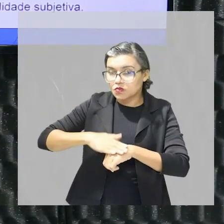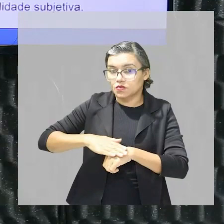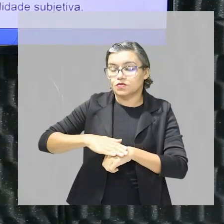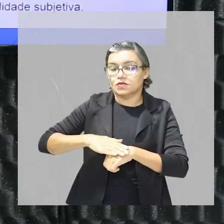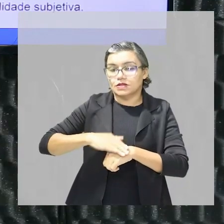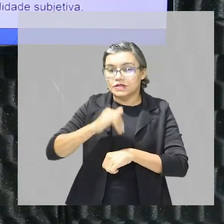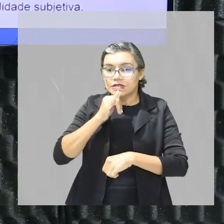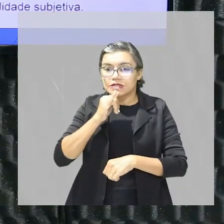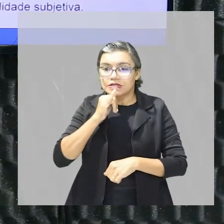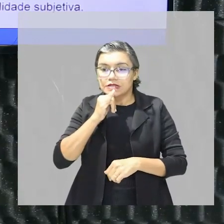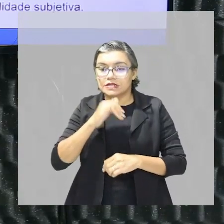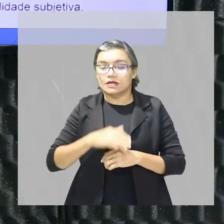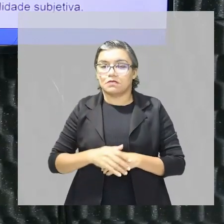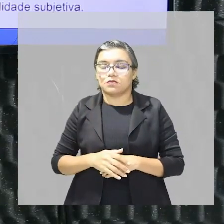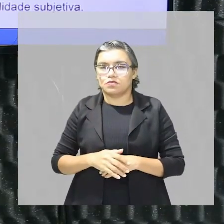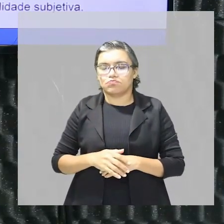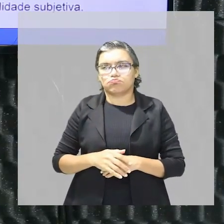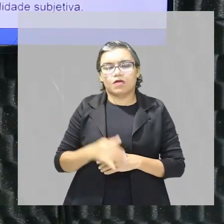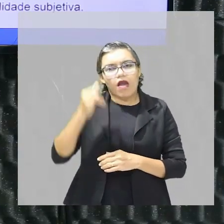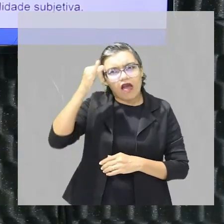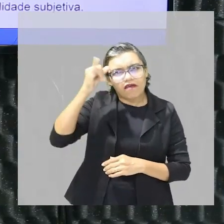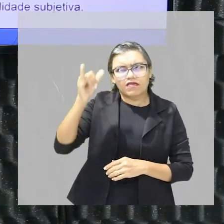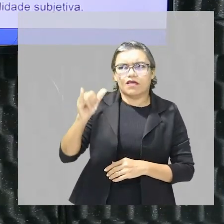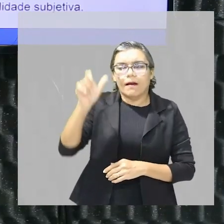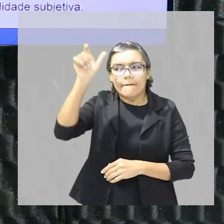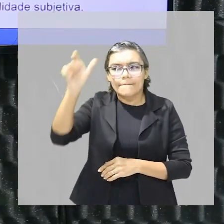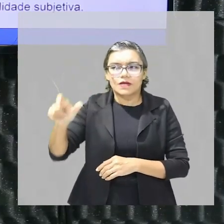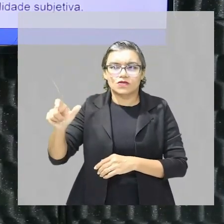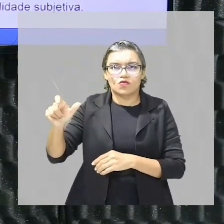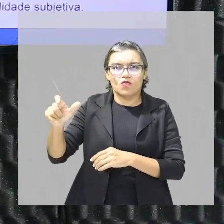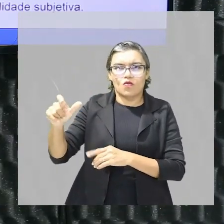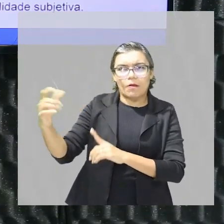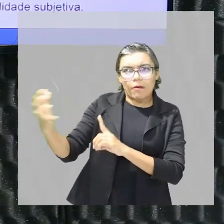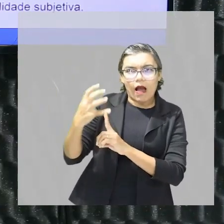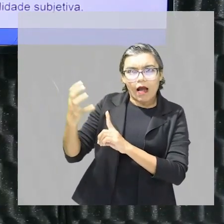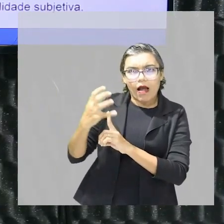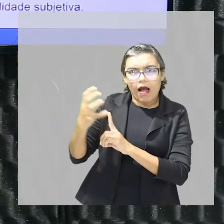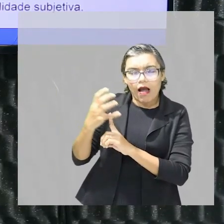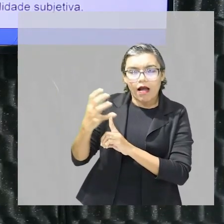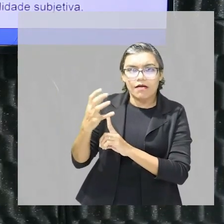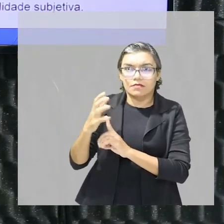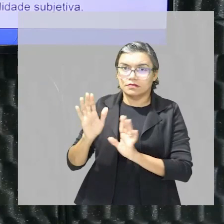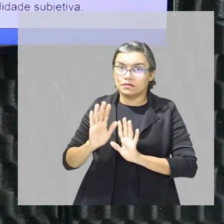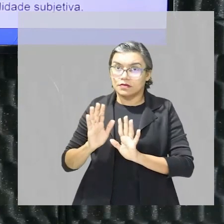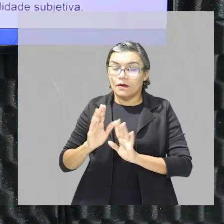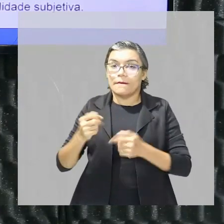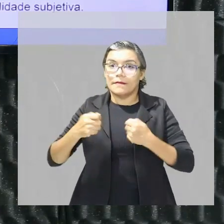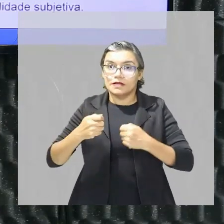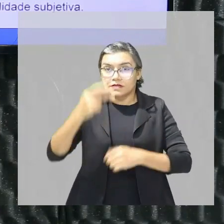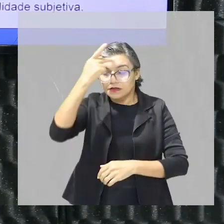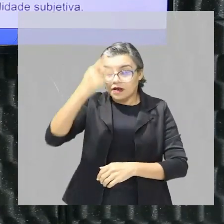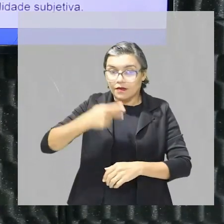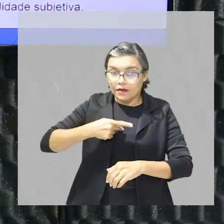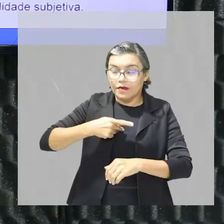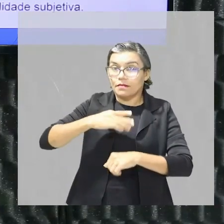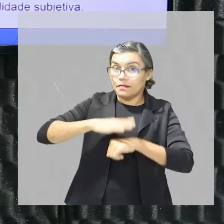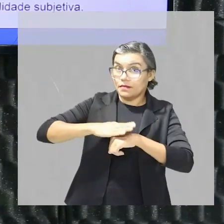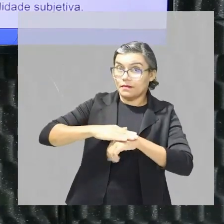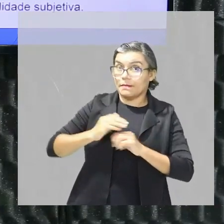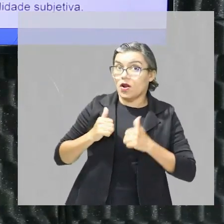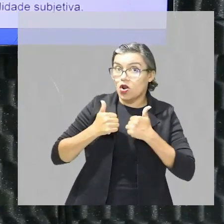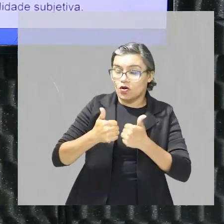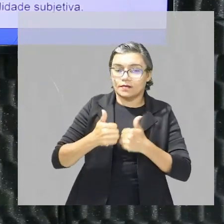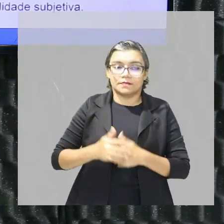guiando você ou seja levando você você tem guiar a si mesmo é de forma autônoma letra D está mais adequada